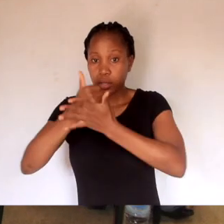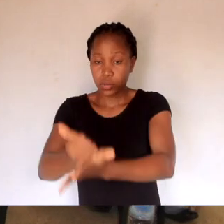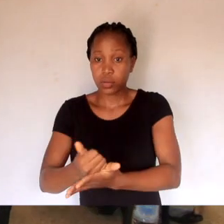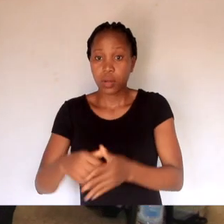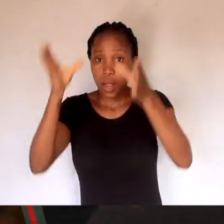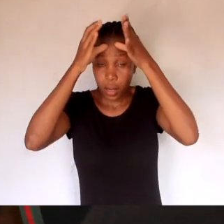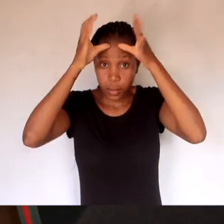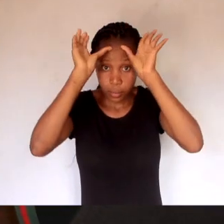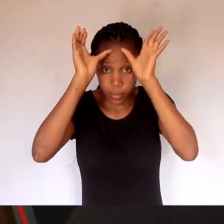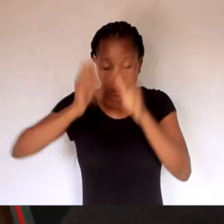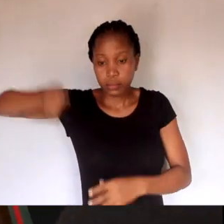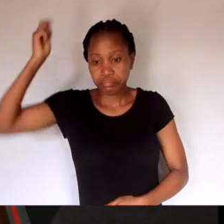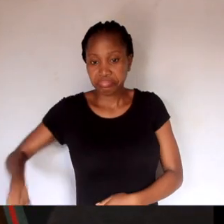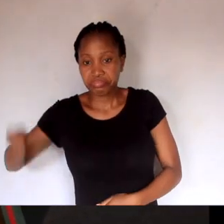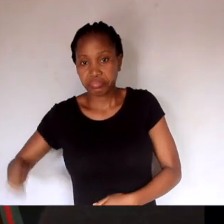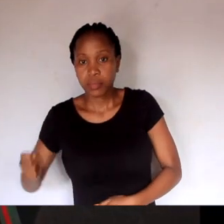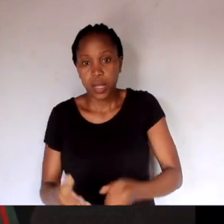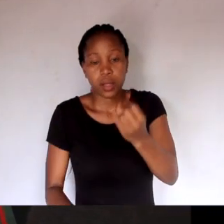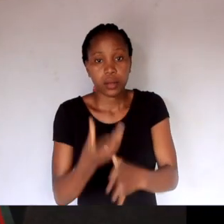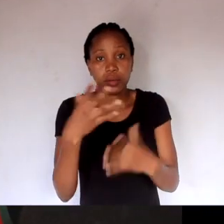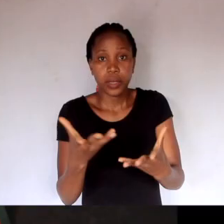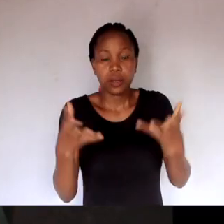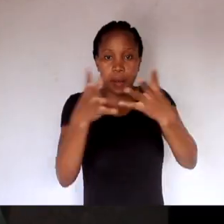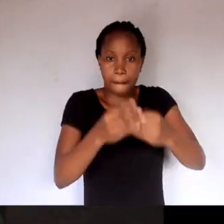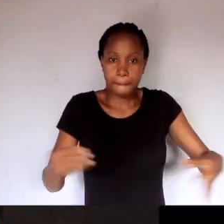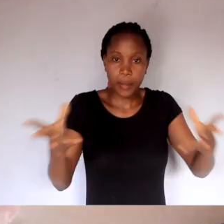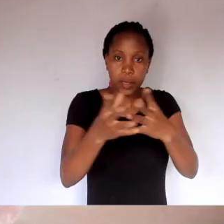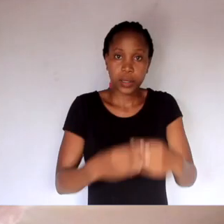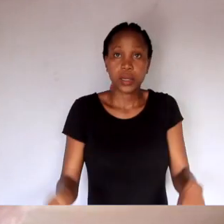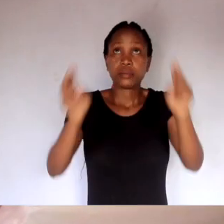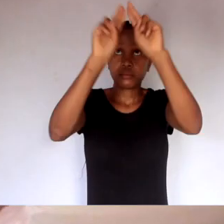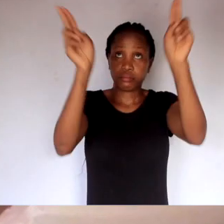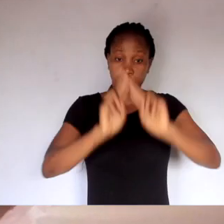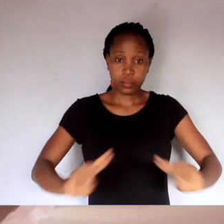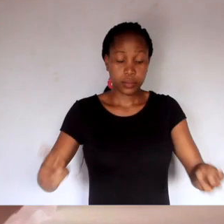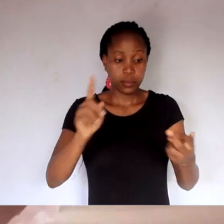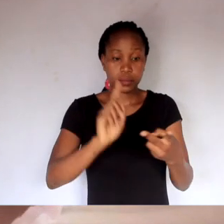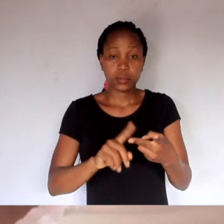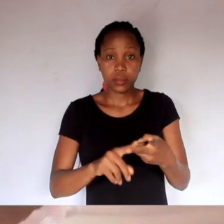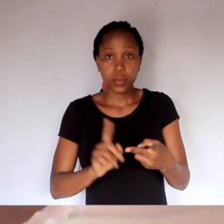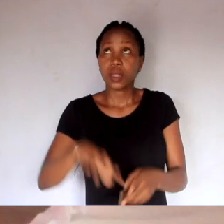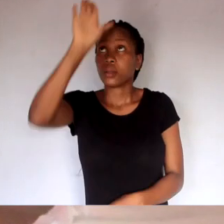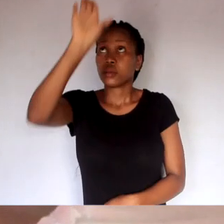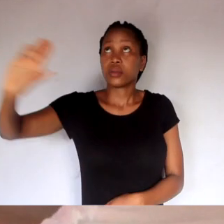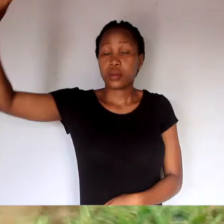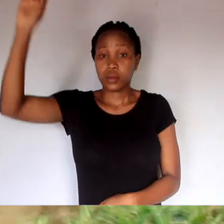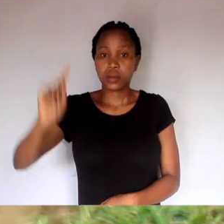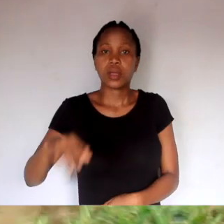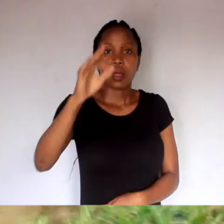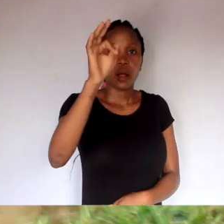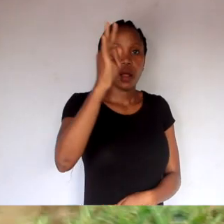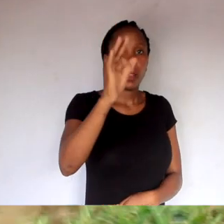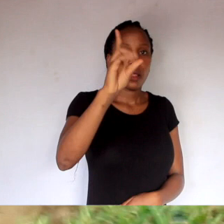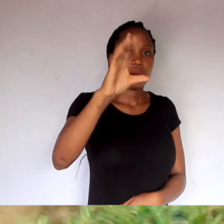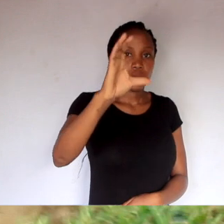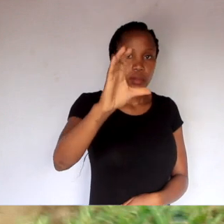e mobilização de recursos em organizações nacionais e internacionais, incluindo o FDC e a ActionAid. A reunião